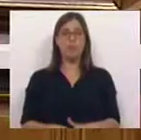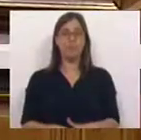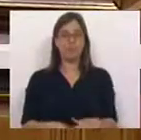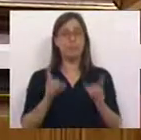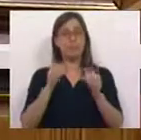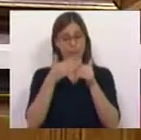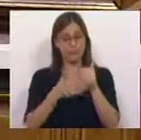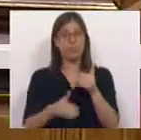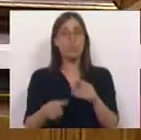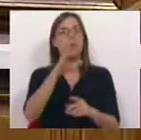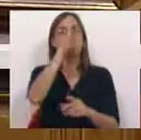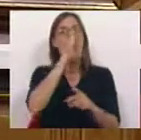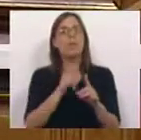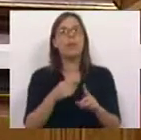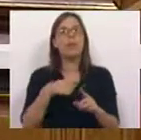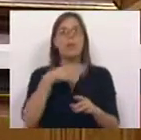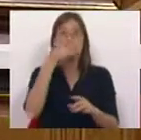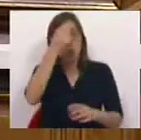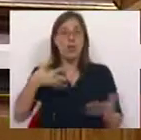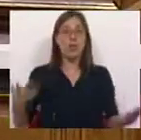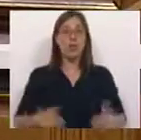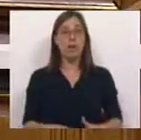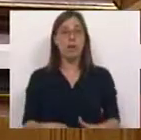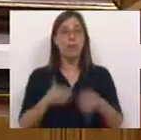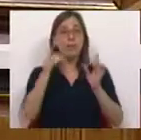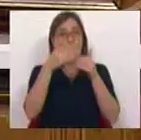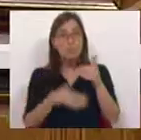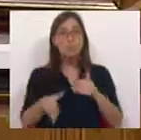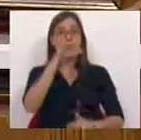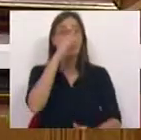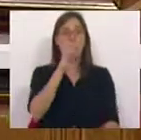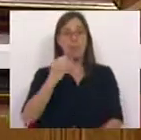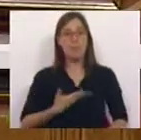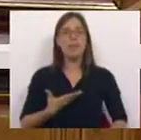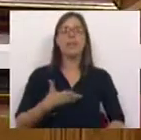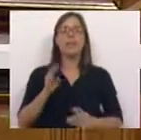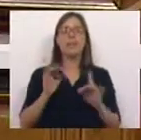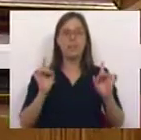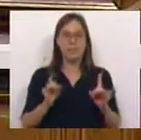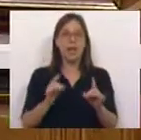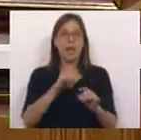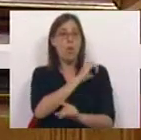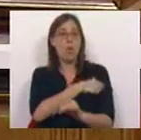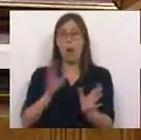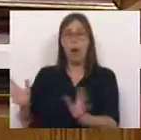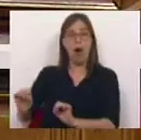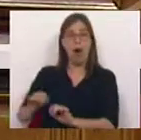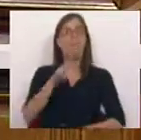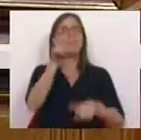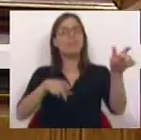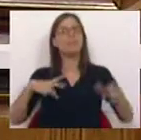A partir daí, com o Governo, eu estou a contar a história, a partir daí, com o Governo PSD-CDS longe do poder,